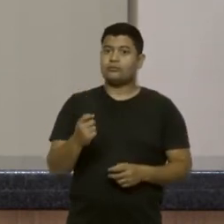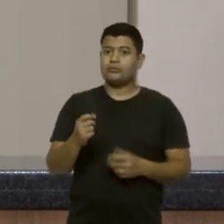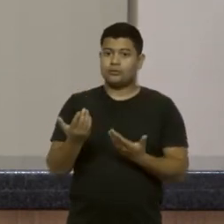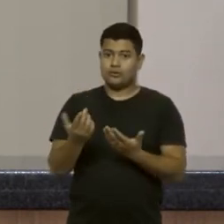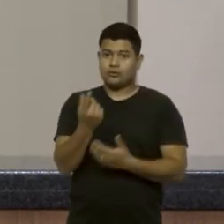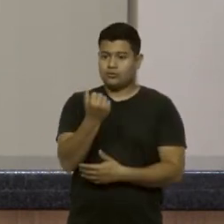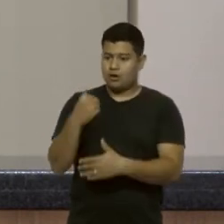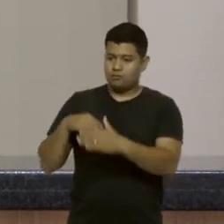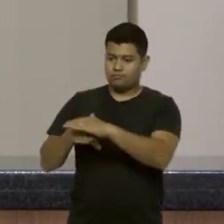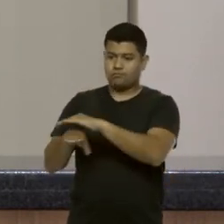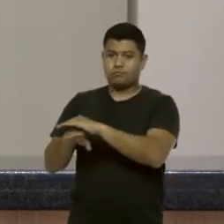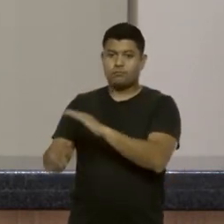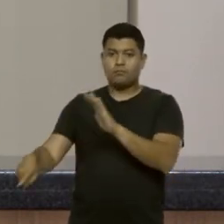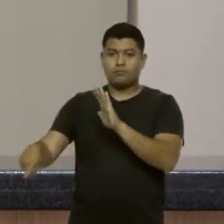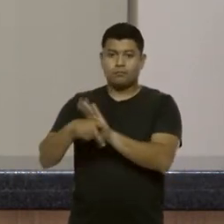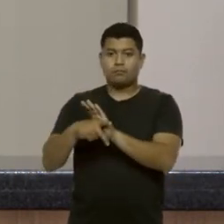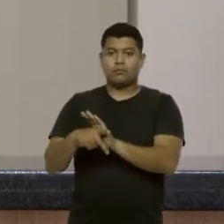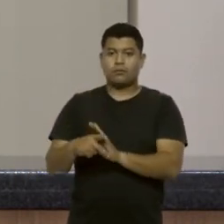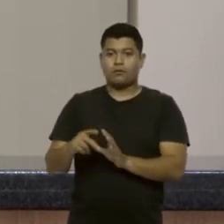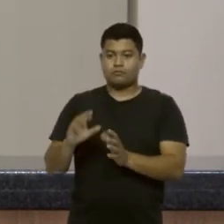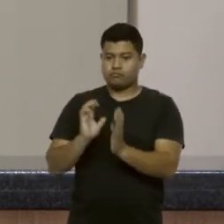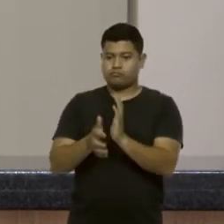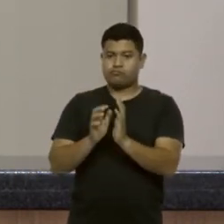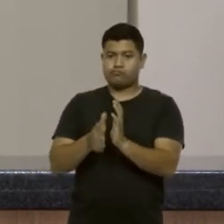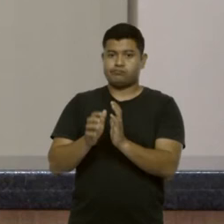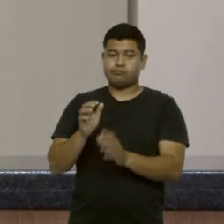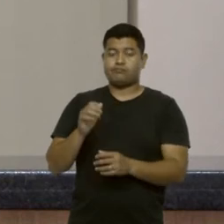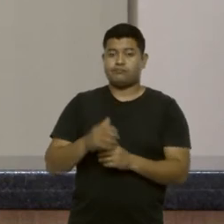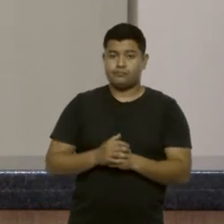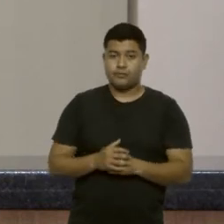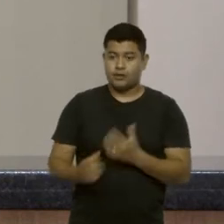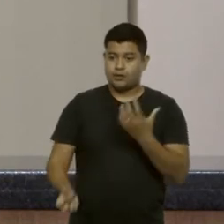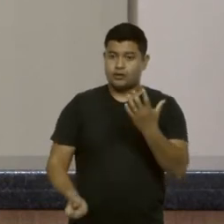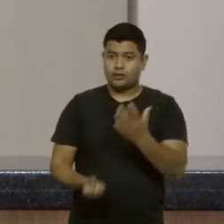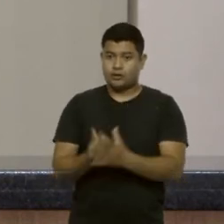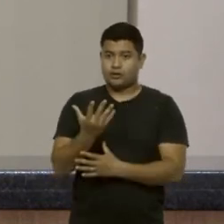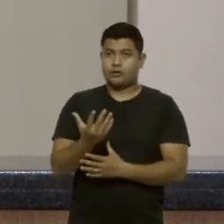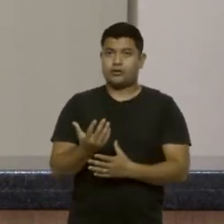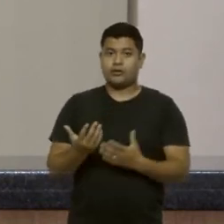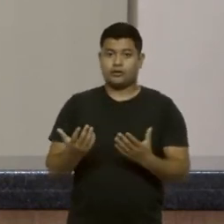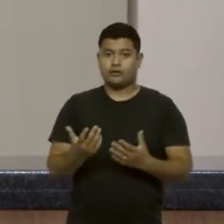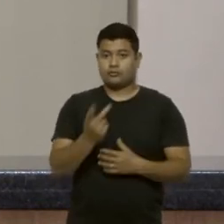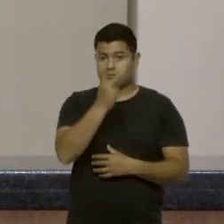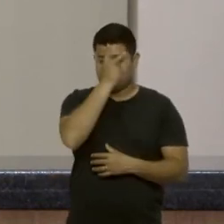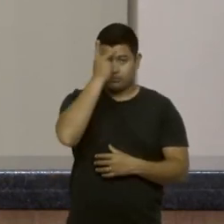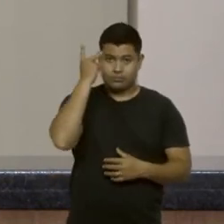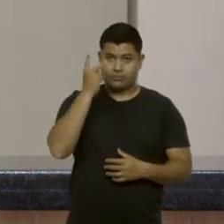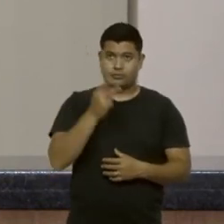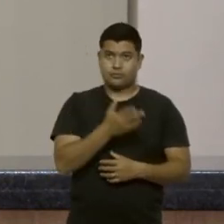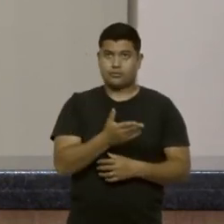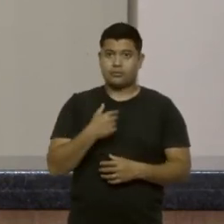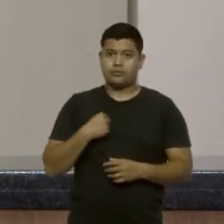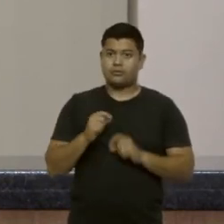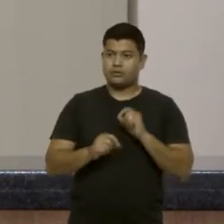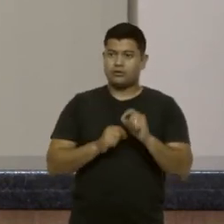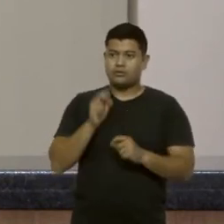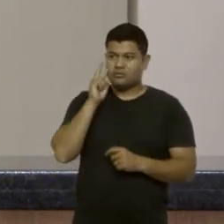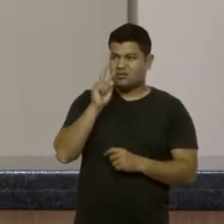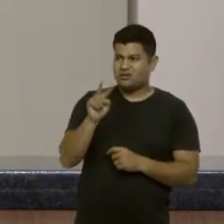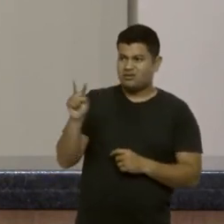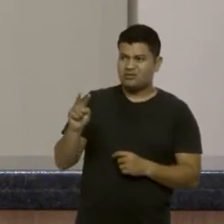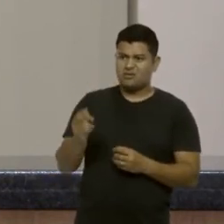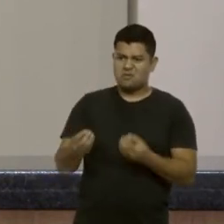partidário que cria nas pessoas aí uma repugnância, vamos